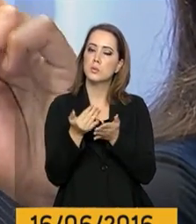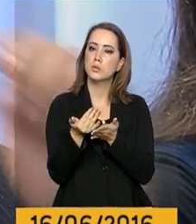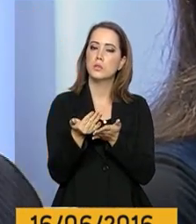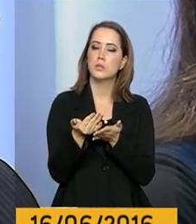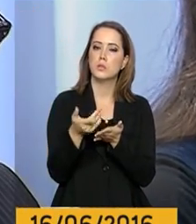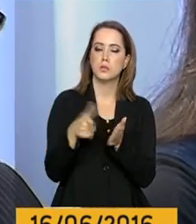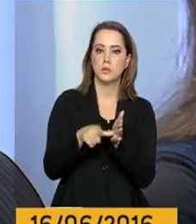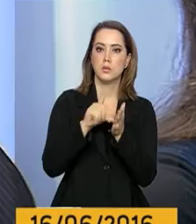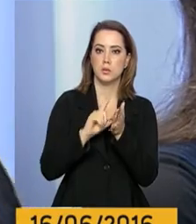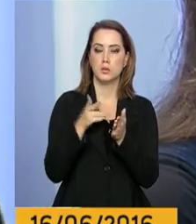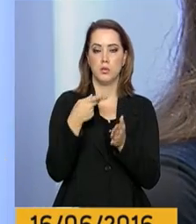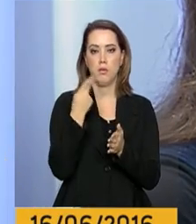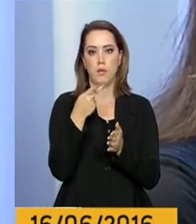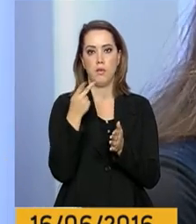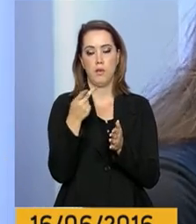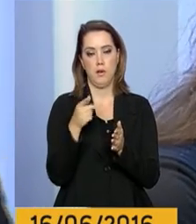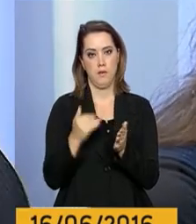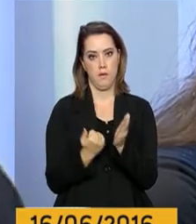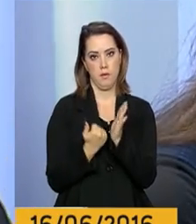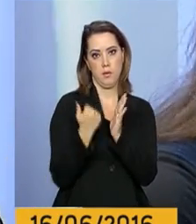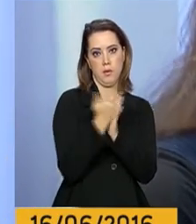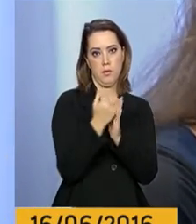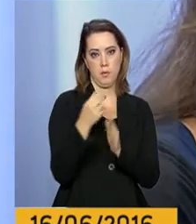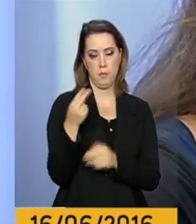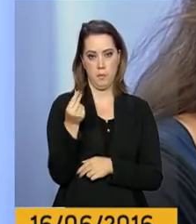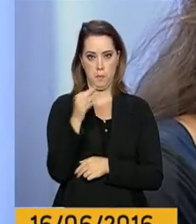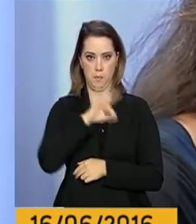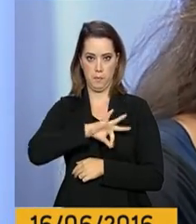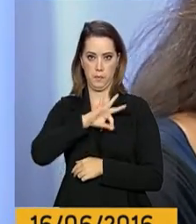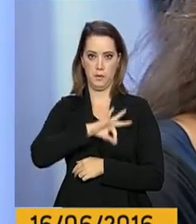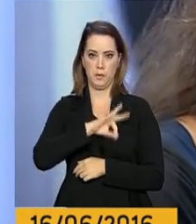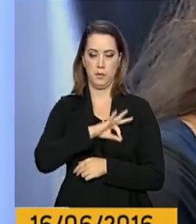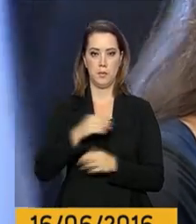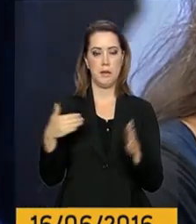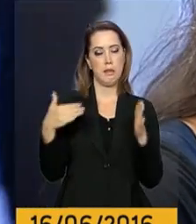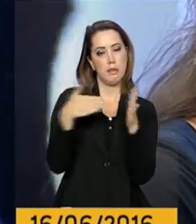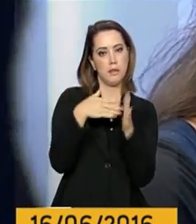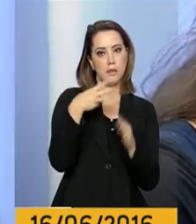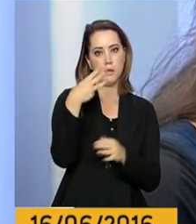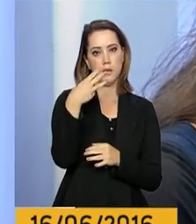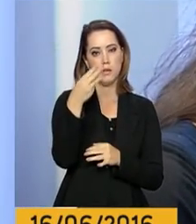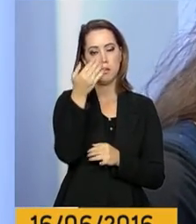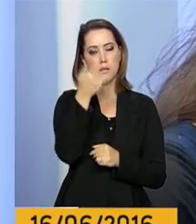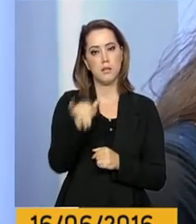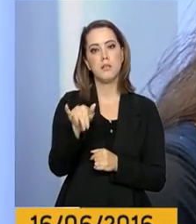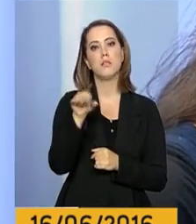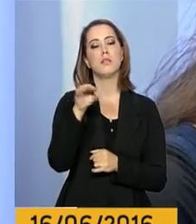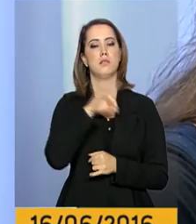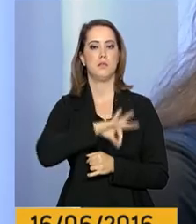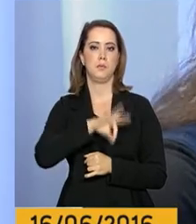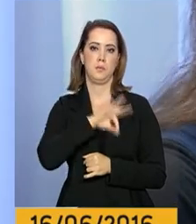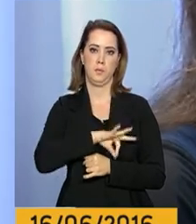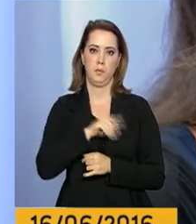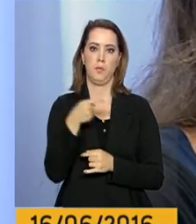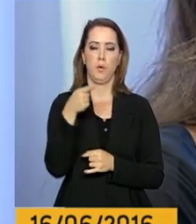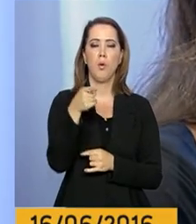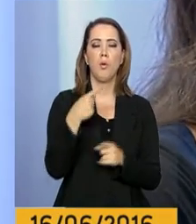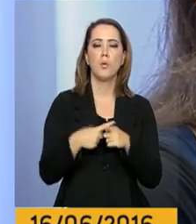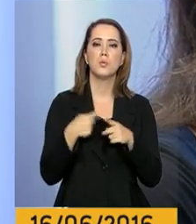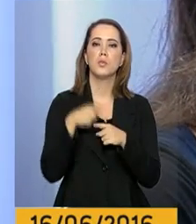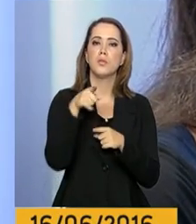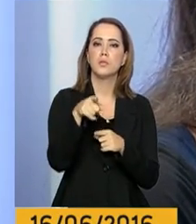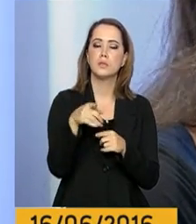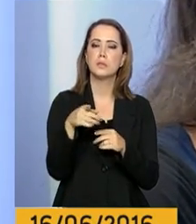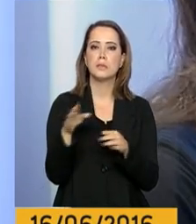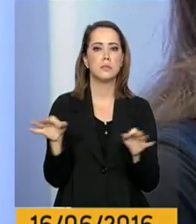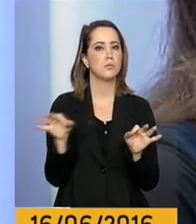teto de renda até 3,5 salários mínimos. Por que que a sua gestão fechou em 3 salários mínimos? E se vocês têm assim,